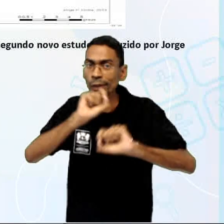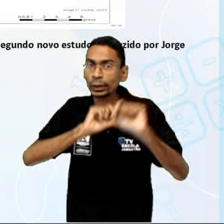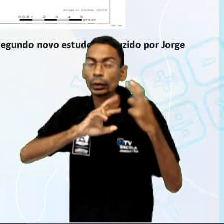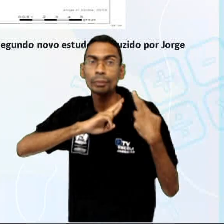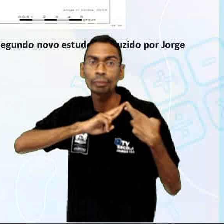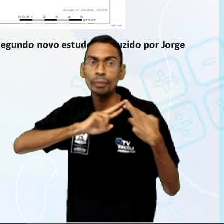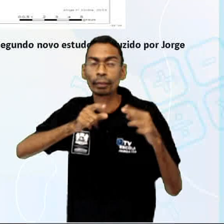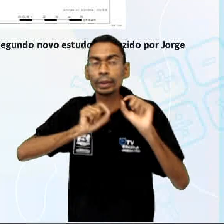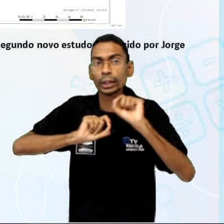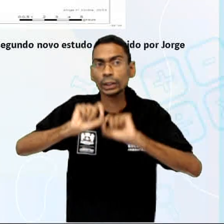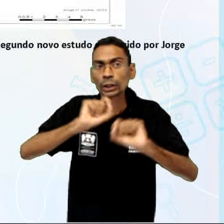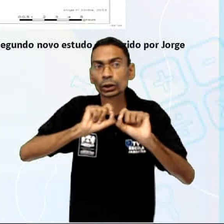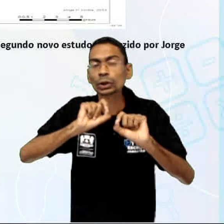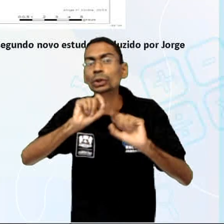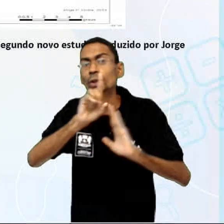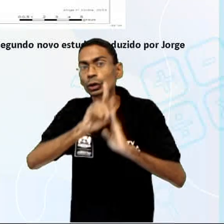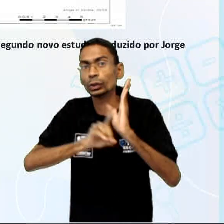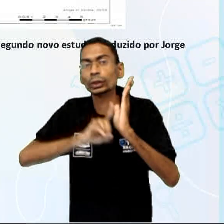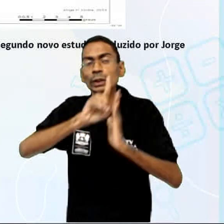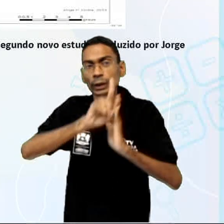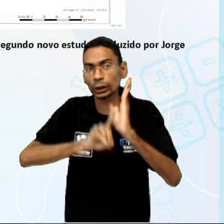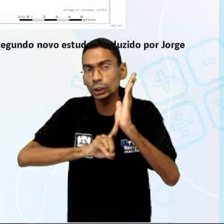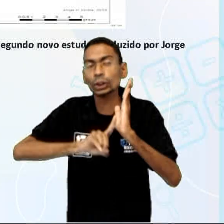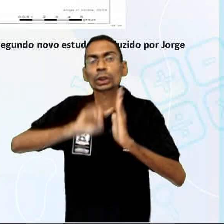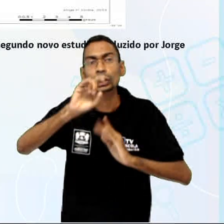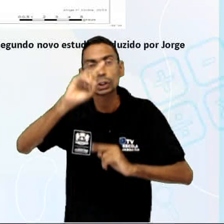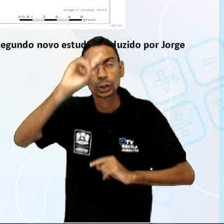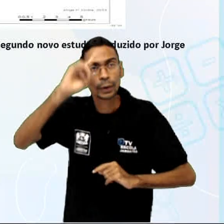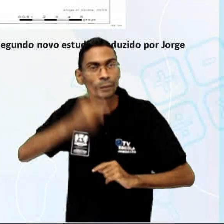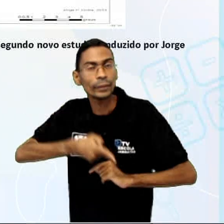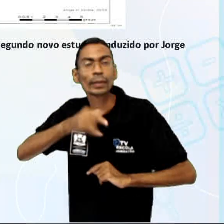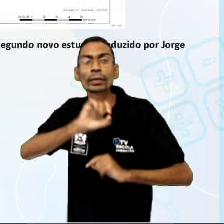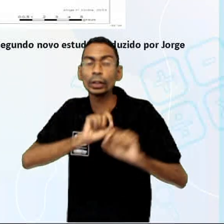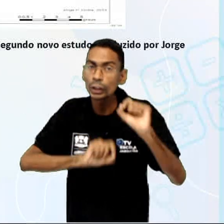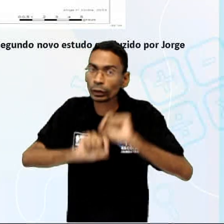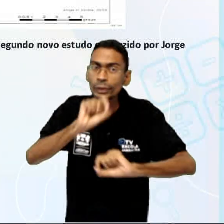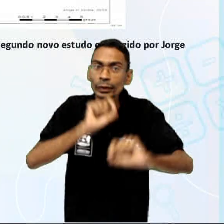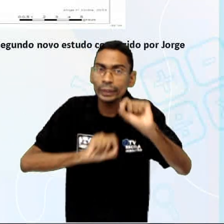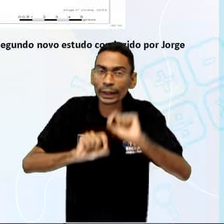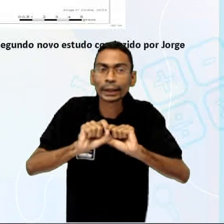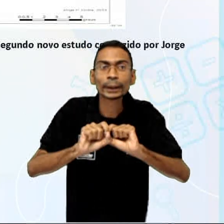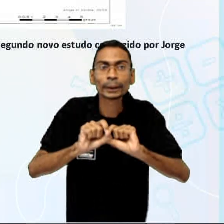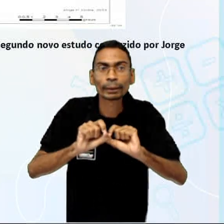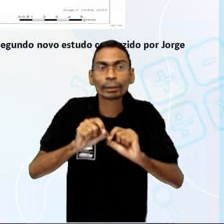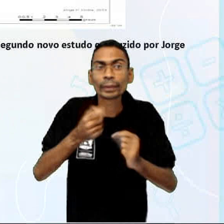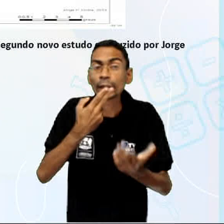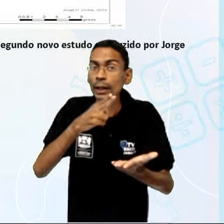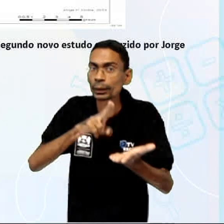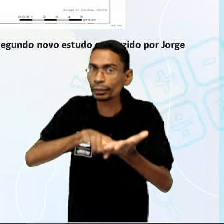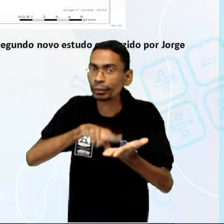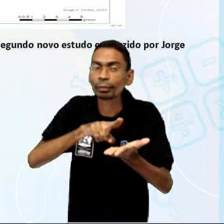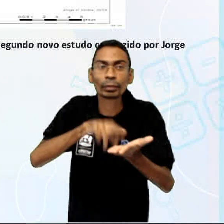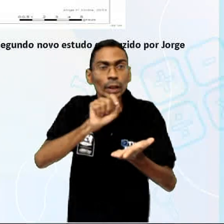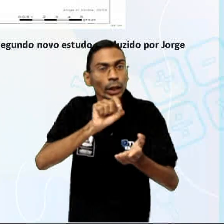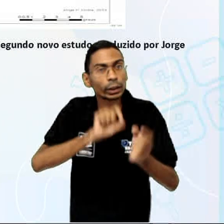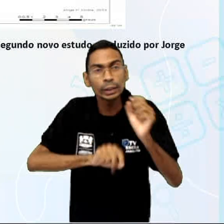de carta de doação ou carta foral, né? O que quer dizer